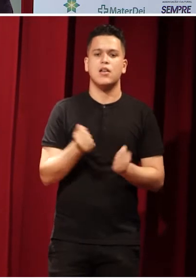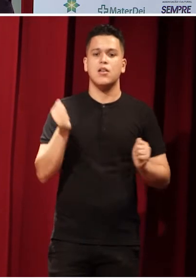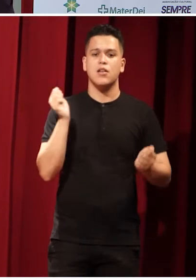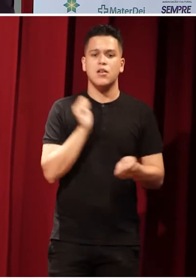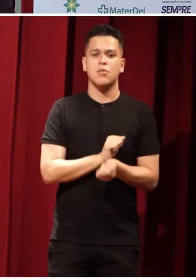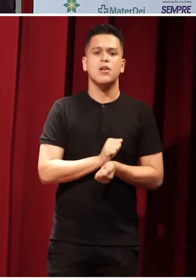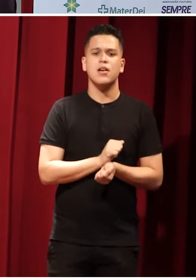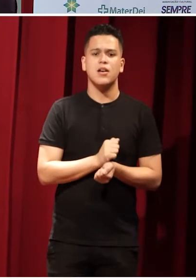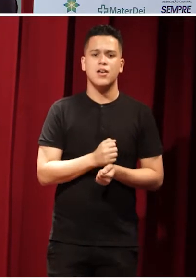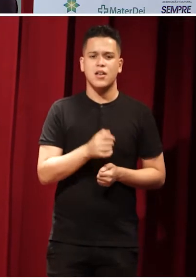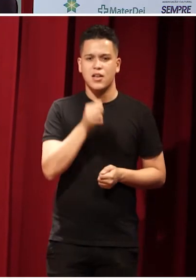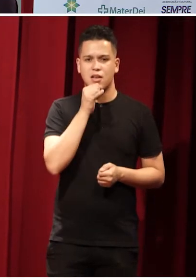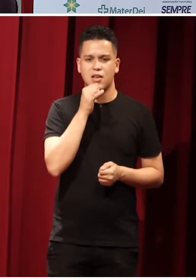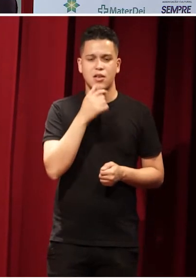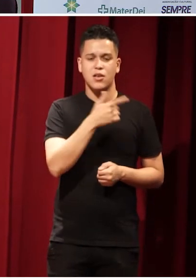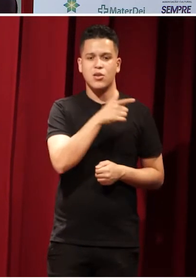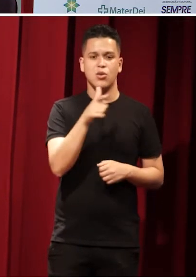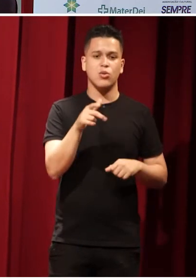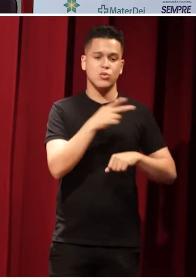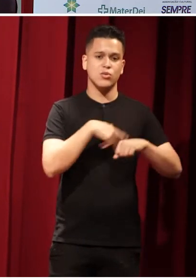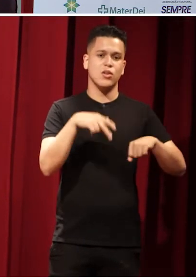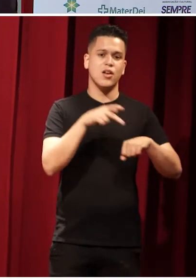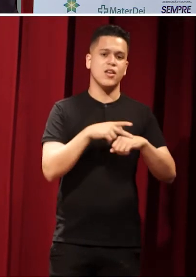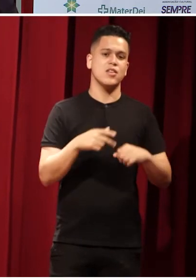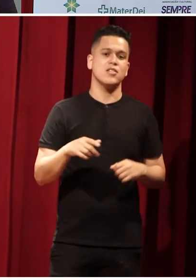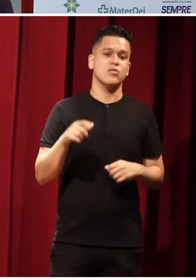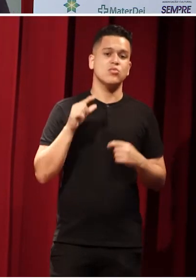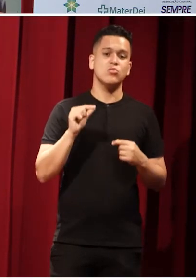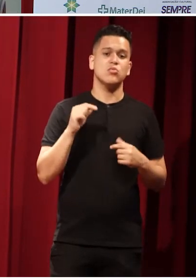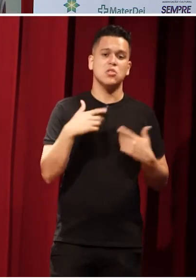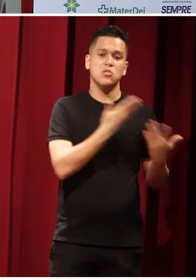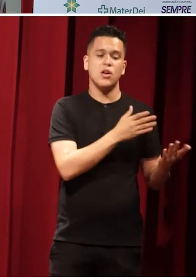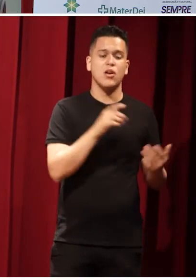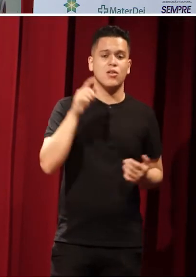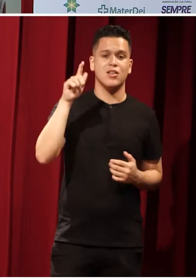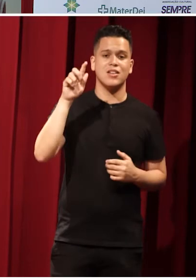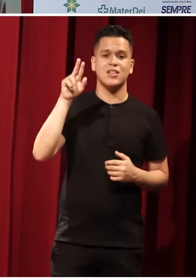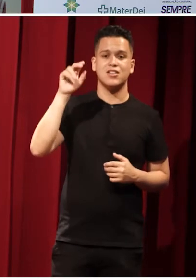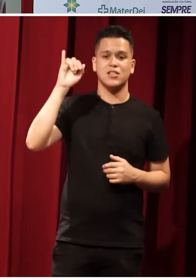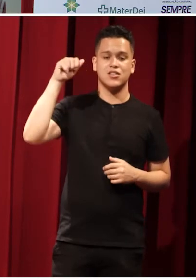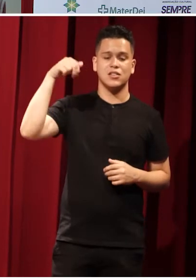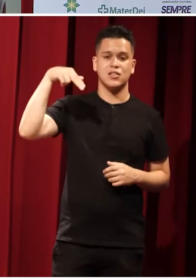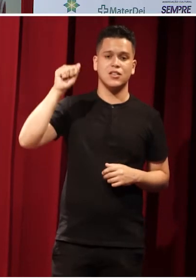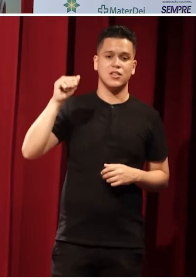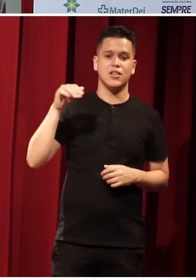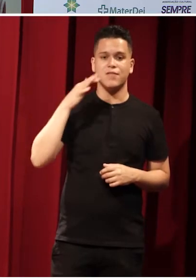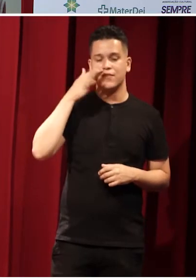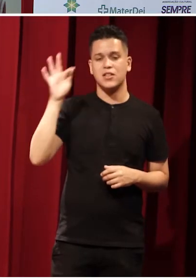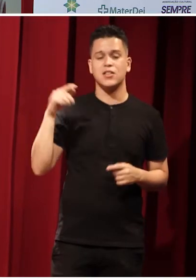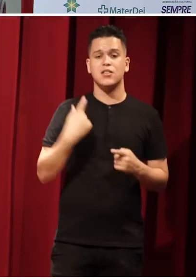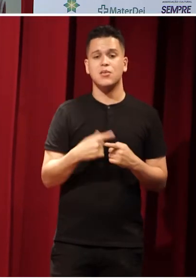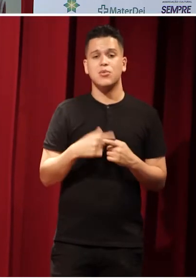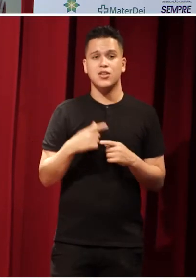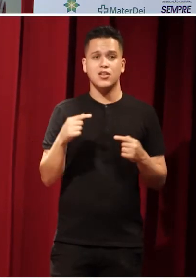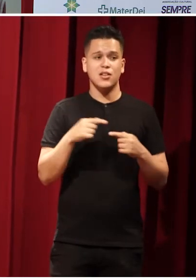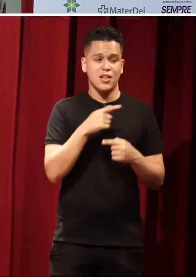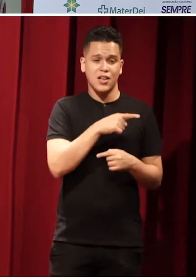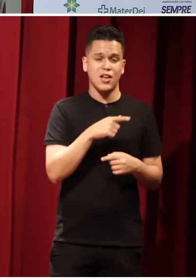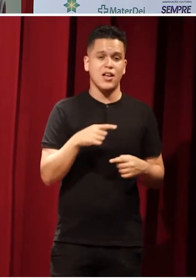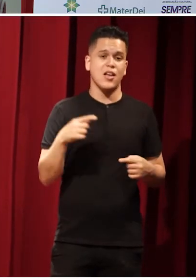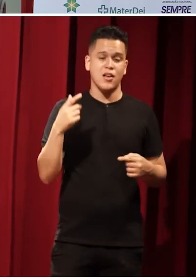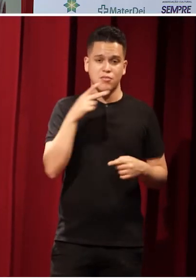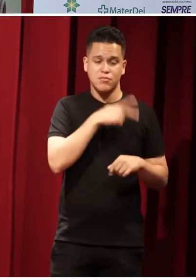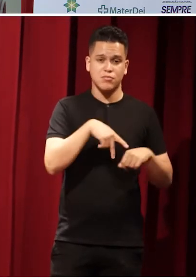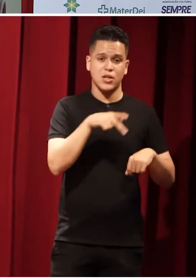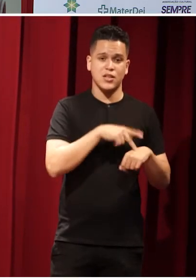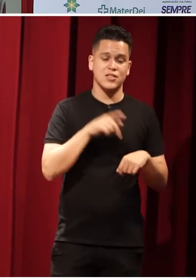a Guiana Francesa. Aliás, a primeira coisa que eles têm que fazer é a lição de casa, porque na Guiana Francesa a situação é complicadíssima. A